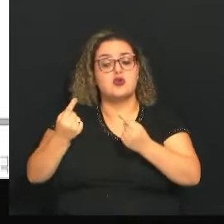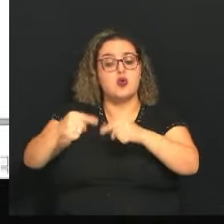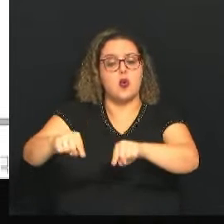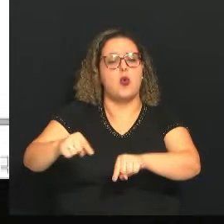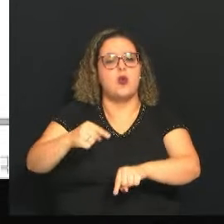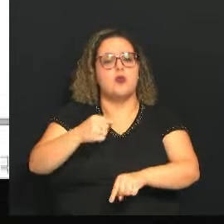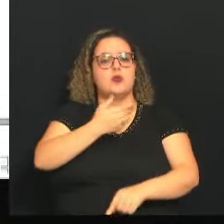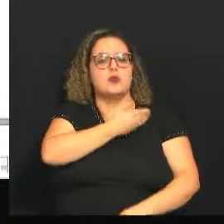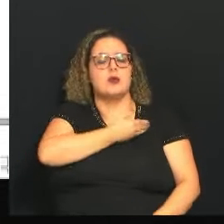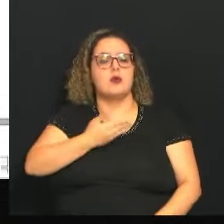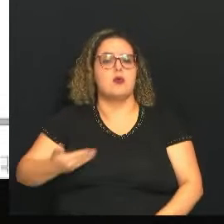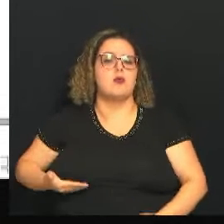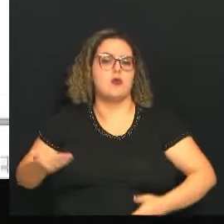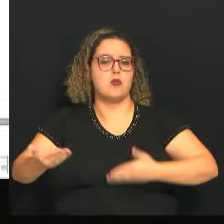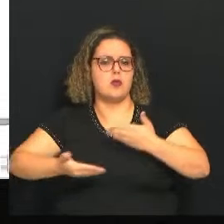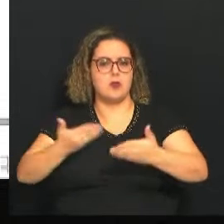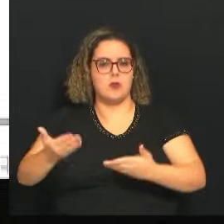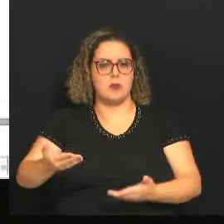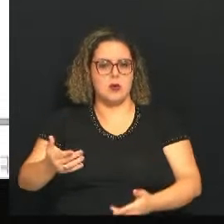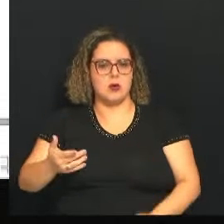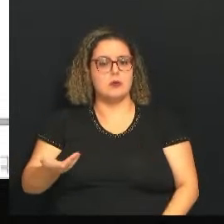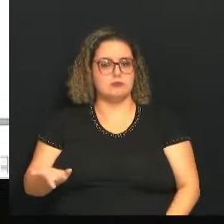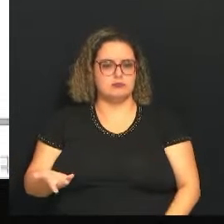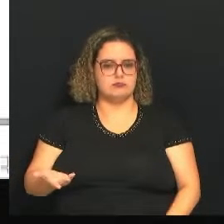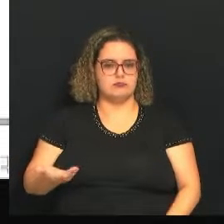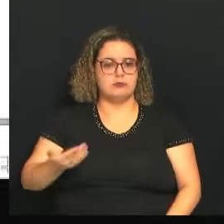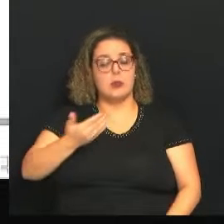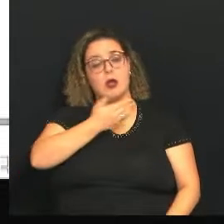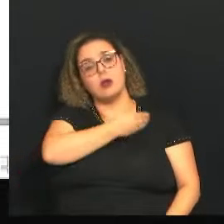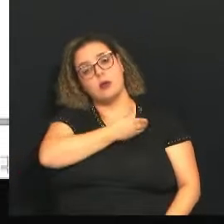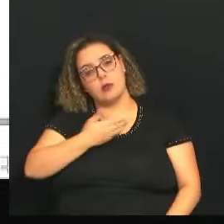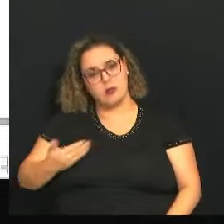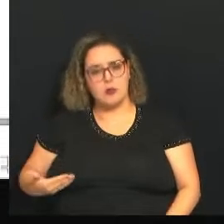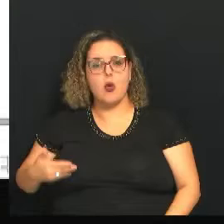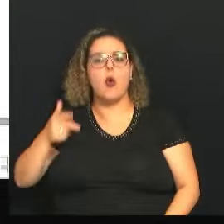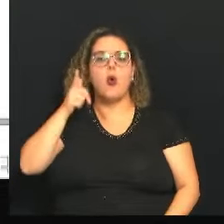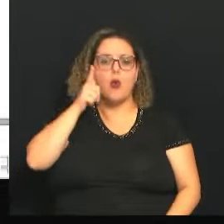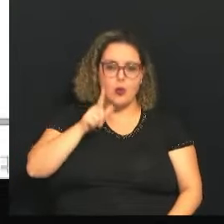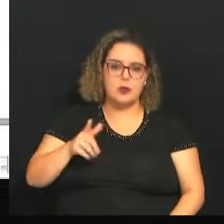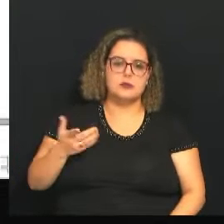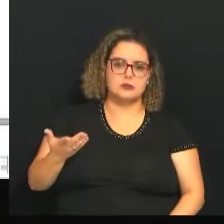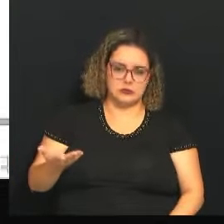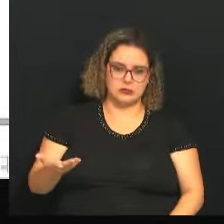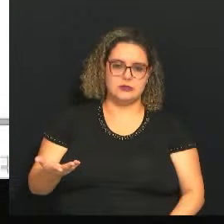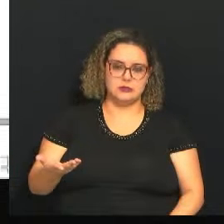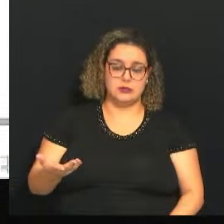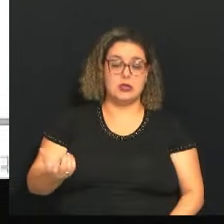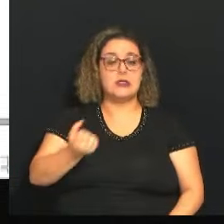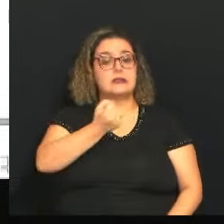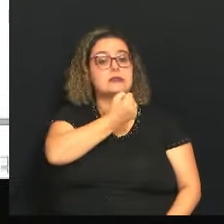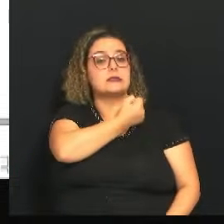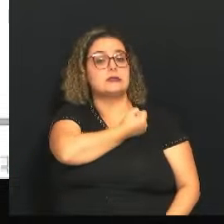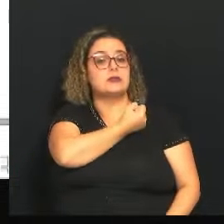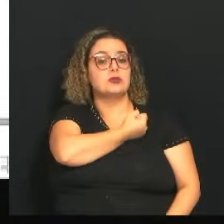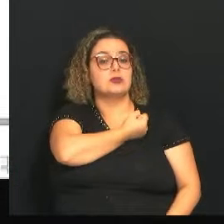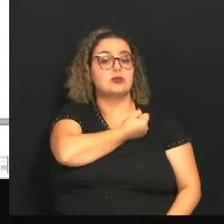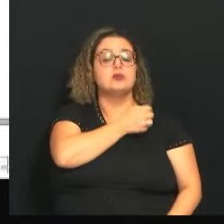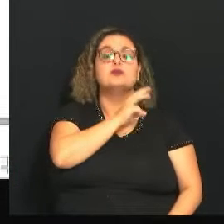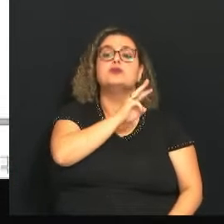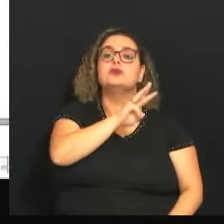pessoas. E aí abriu espaço para o governo fazer um superávit primário. Tá? Esses números estão no site